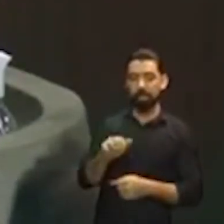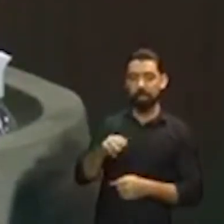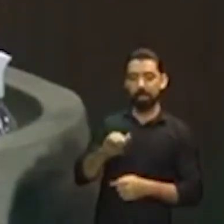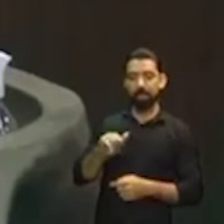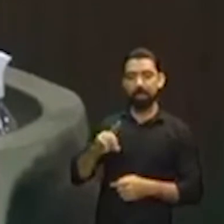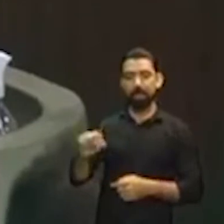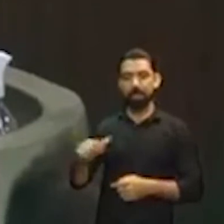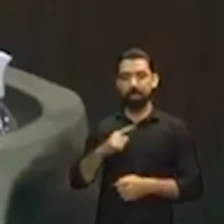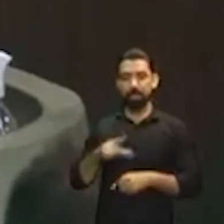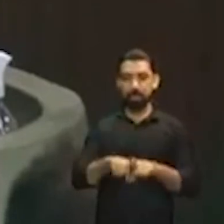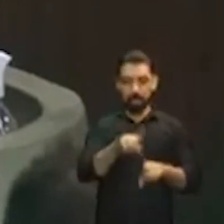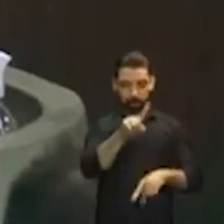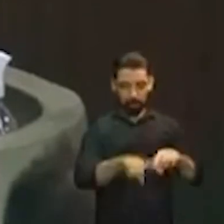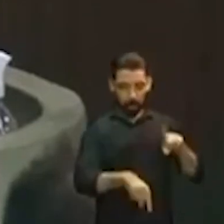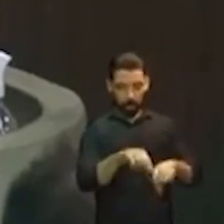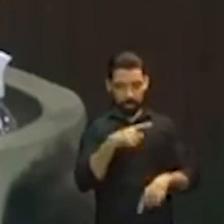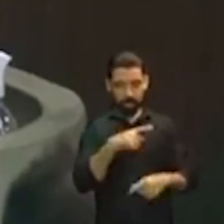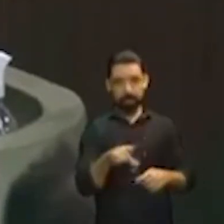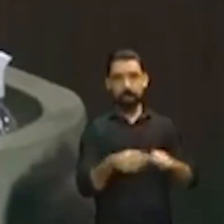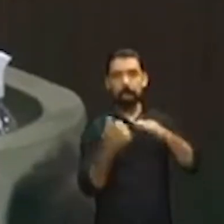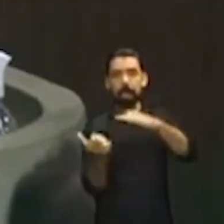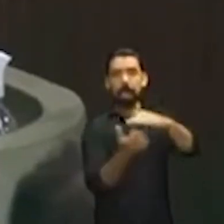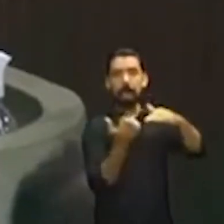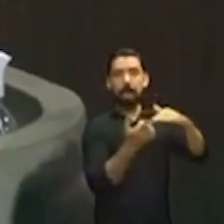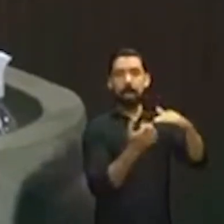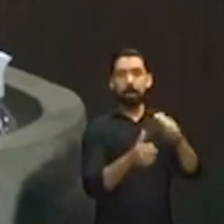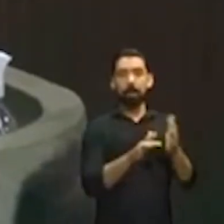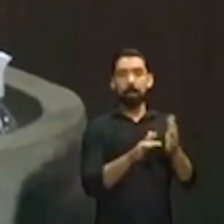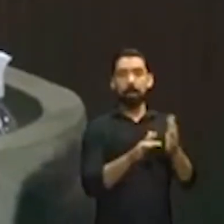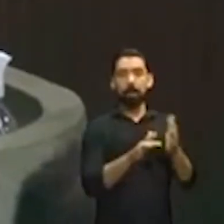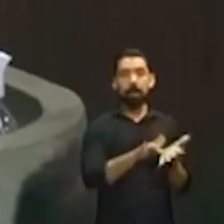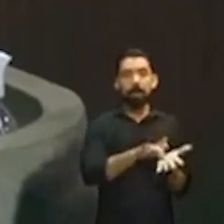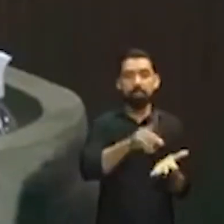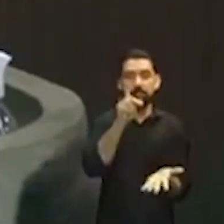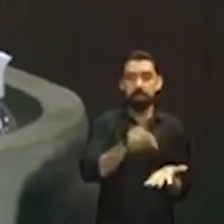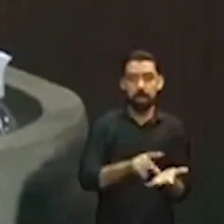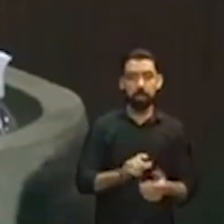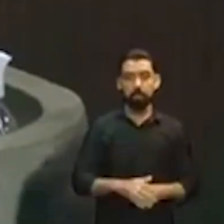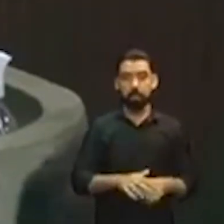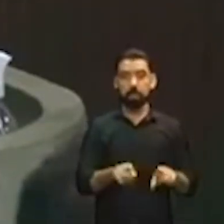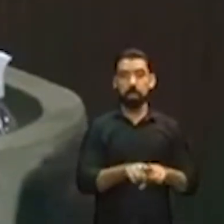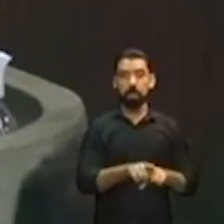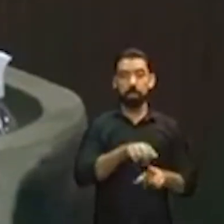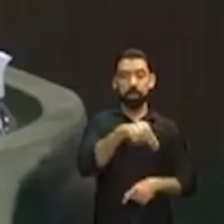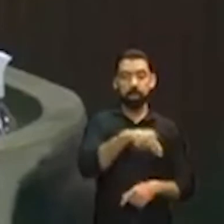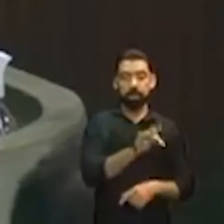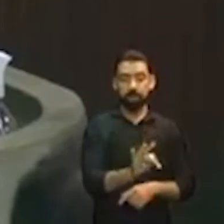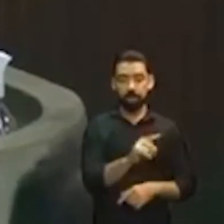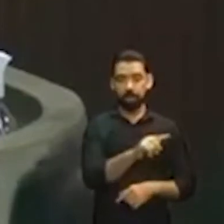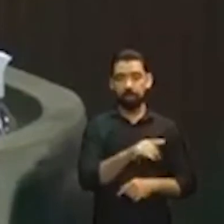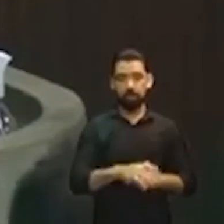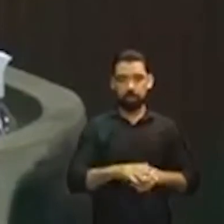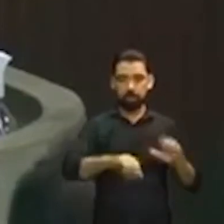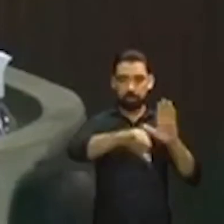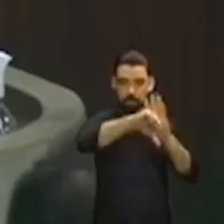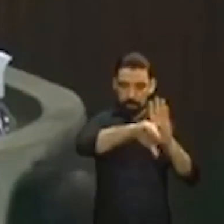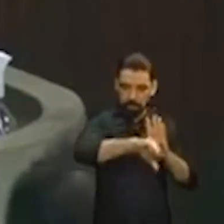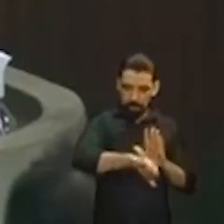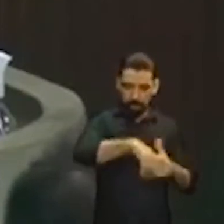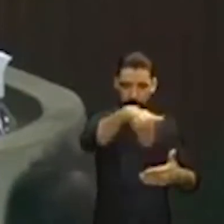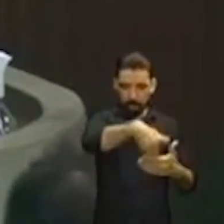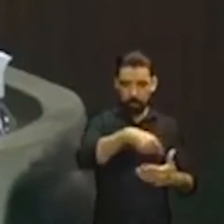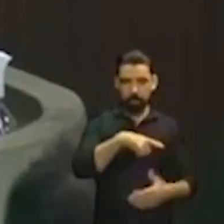processo a prova material, as empresas fantasma, as notas fiscal fria, os crimes